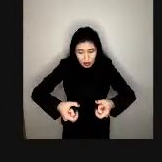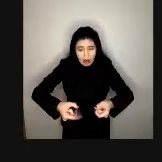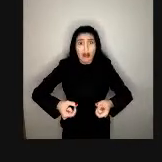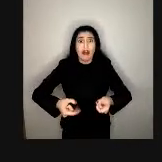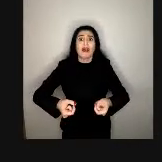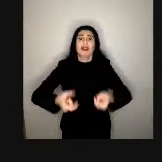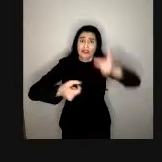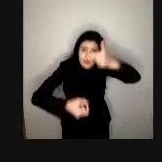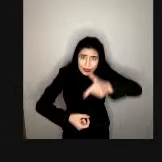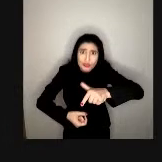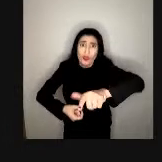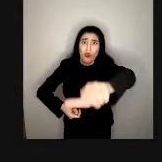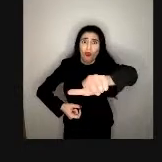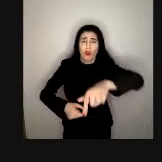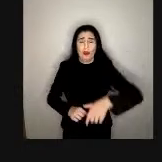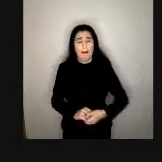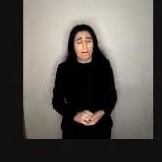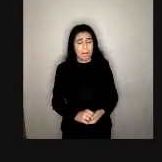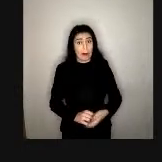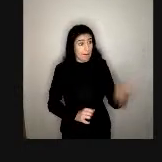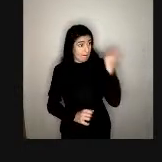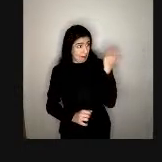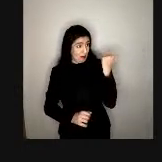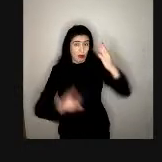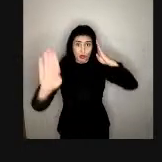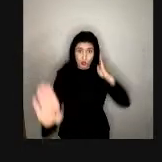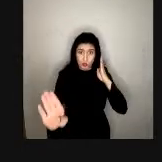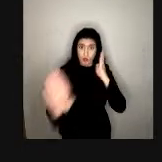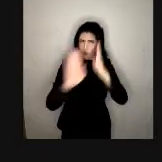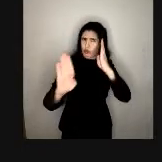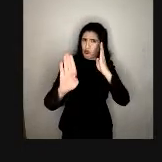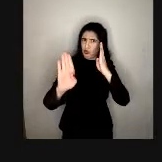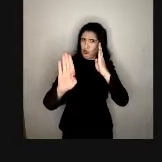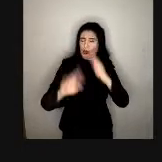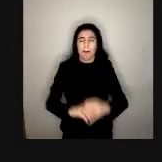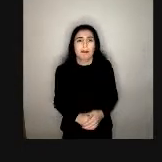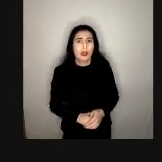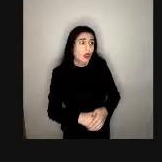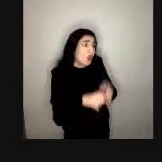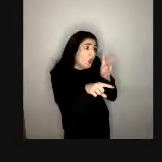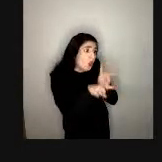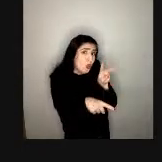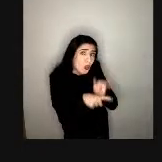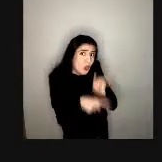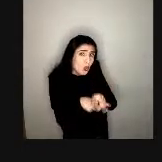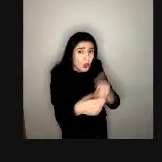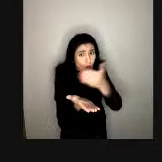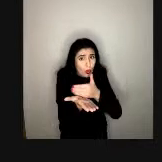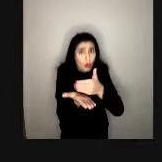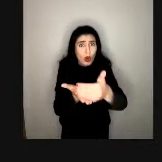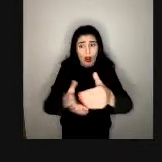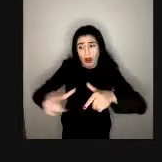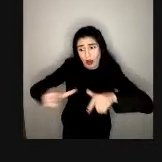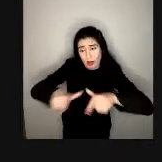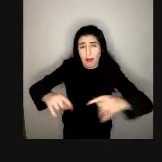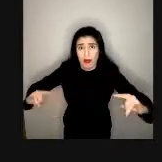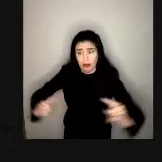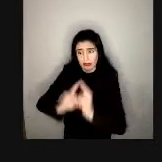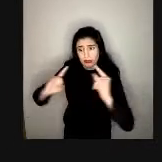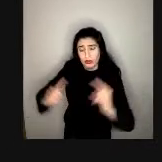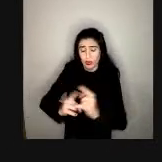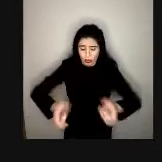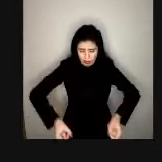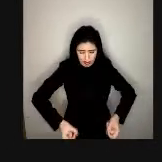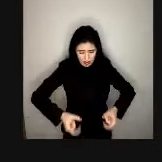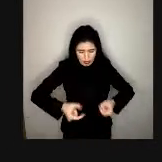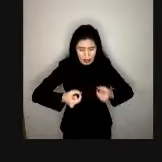e na época que ela descobriu, assim que ela se tratou, ela começou a trabalhar no Instituto Nacional do Câncer e depois